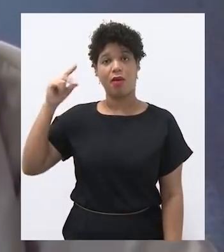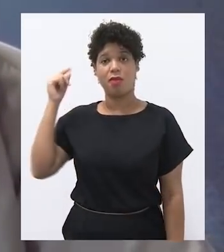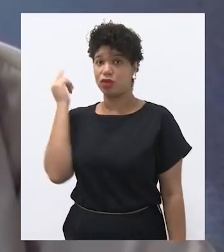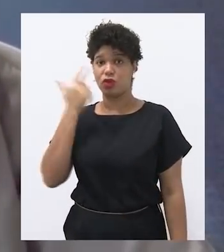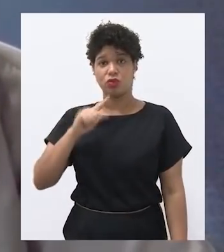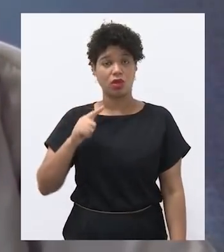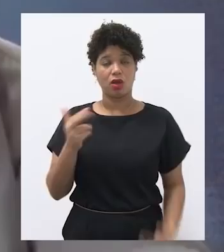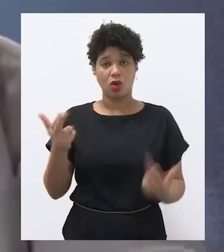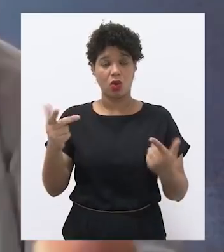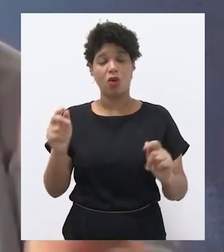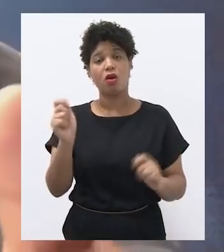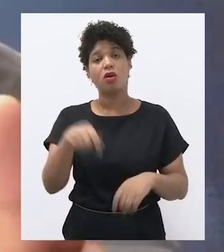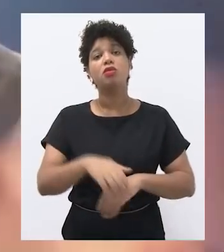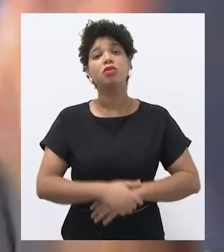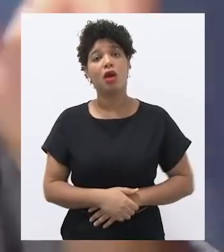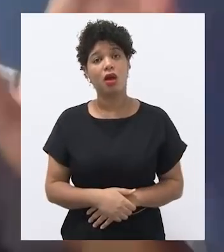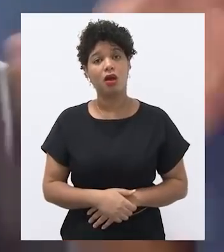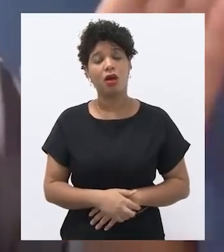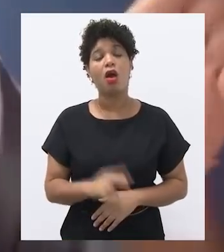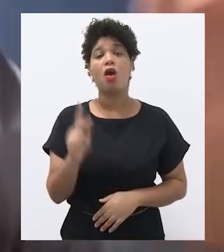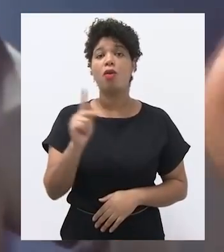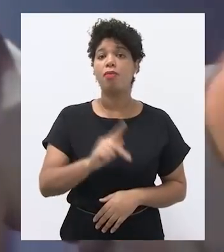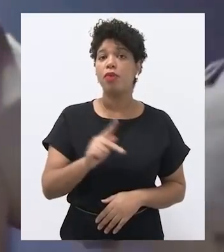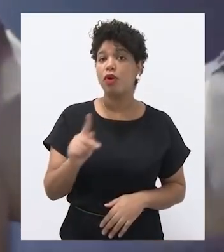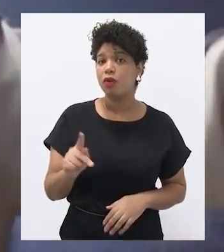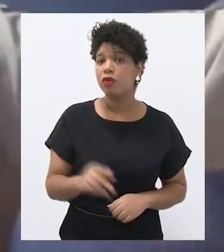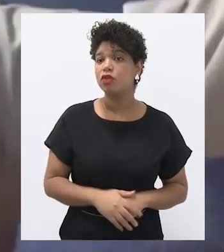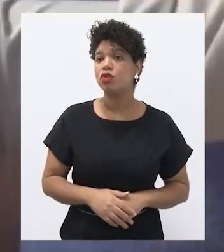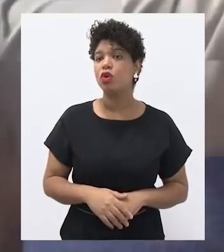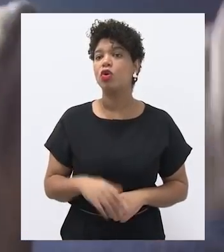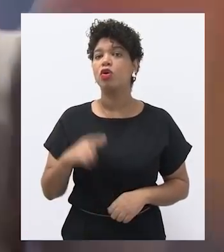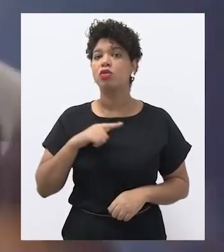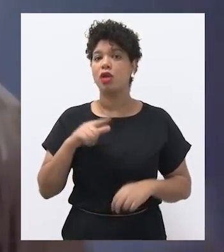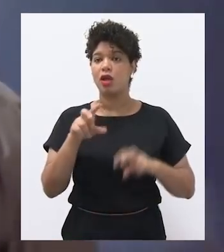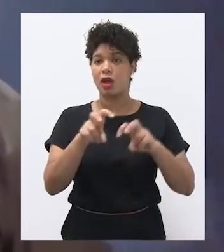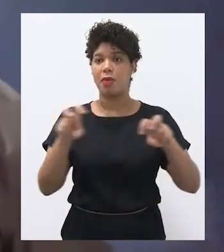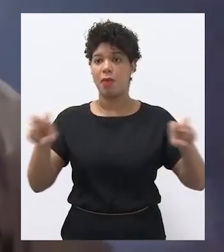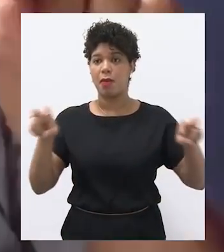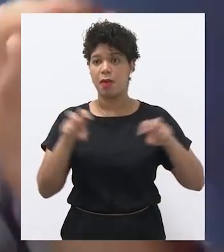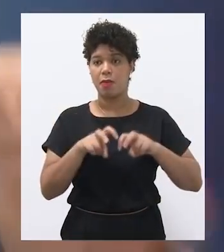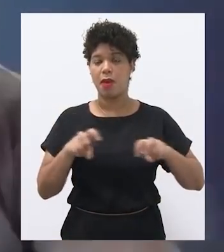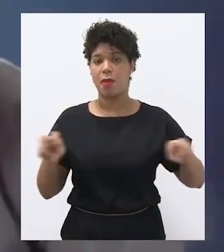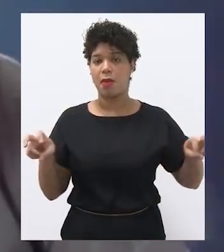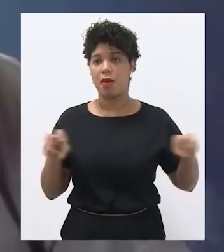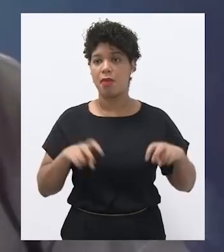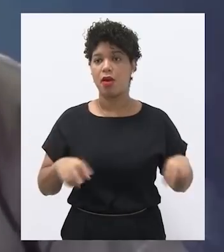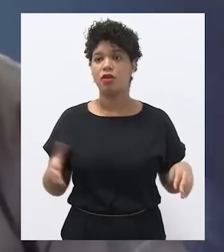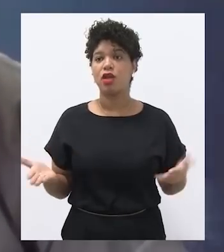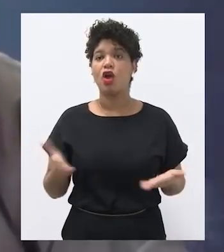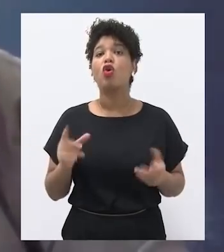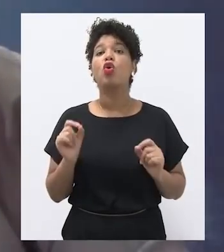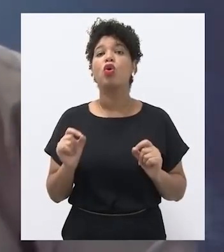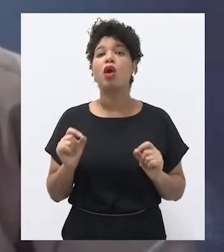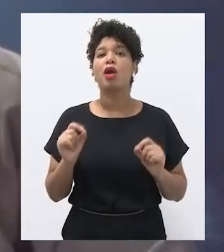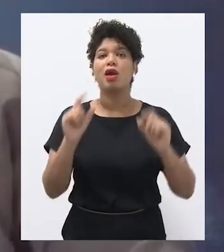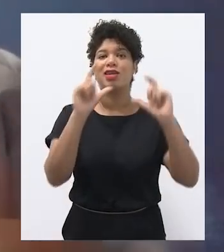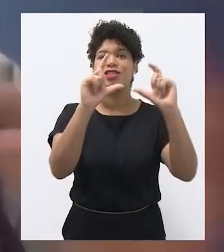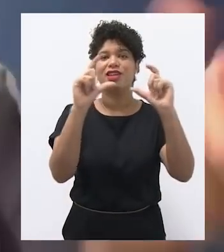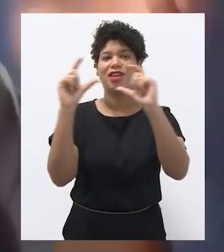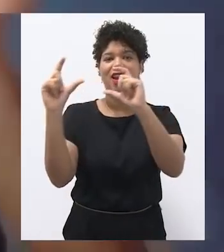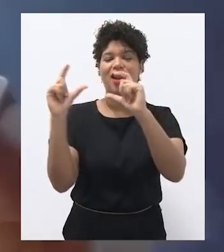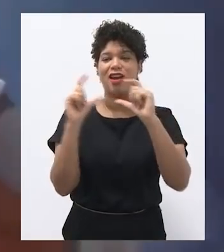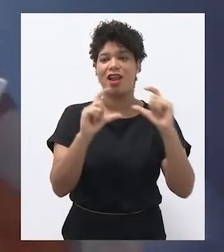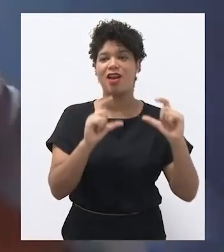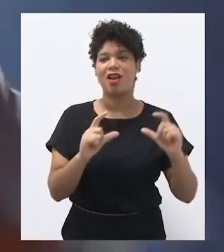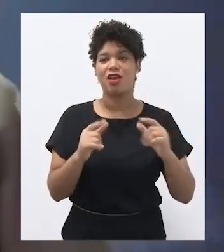sala de aula. Para o professor, as cadeiras e mesas enfileiradas se transformaram em pequenas janelinhas.